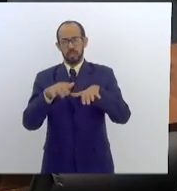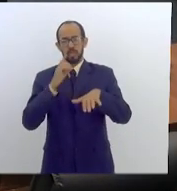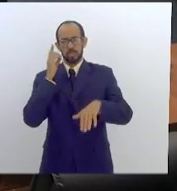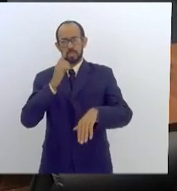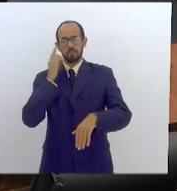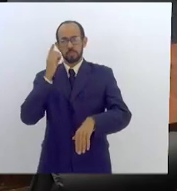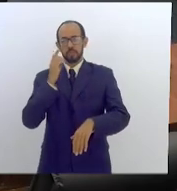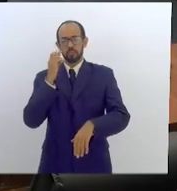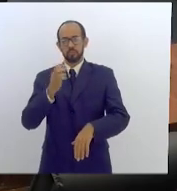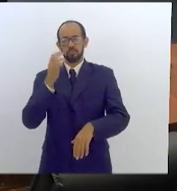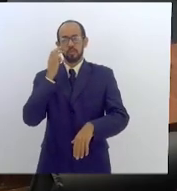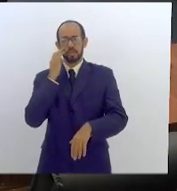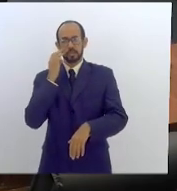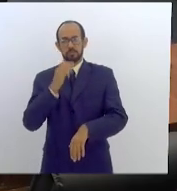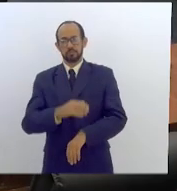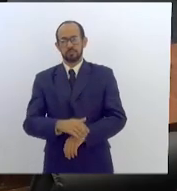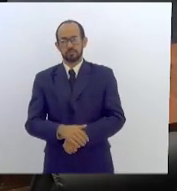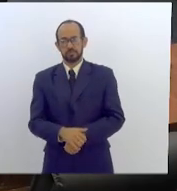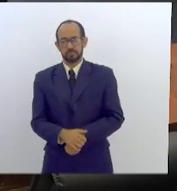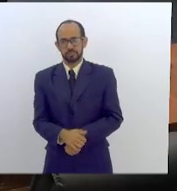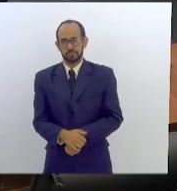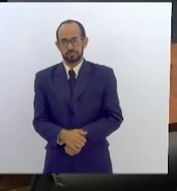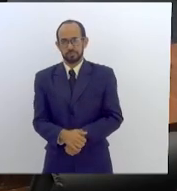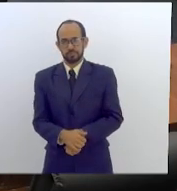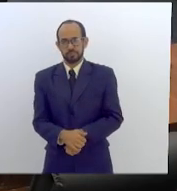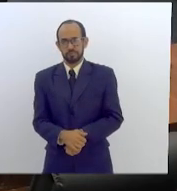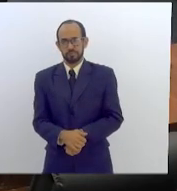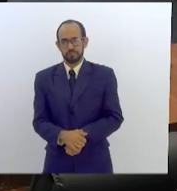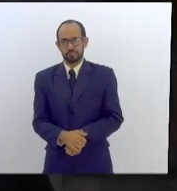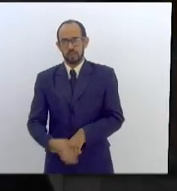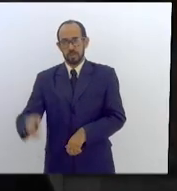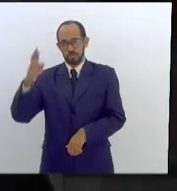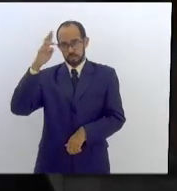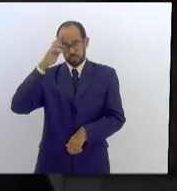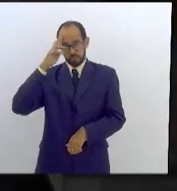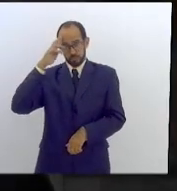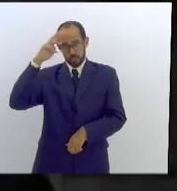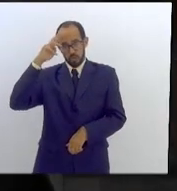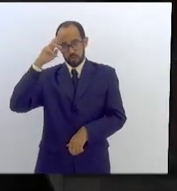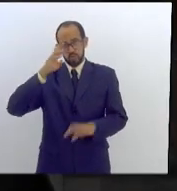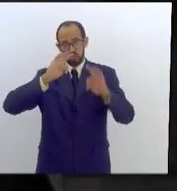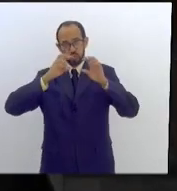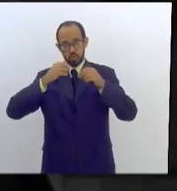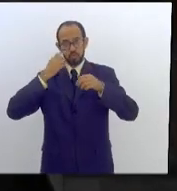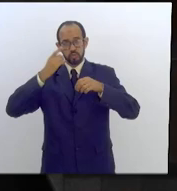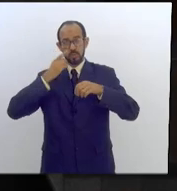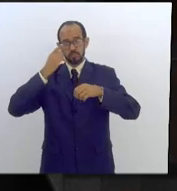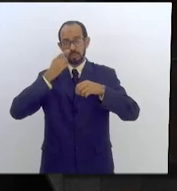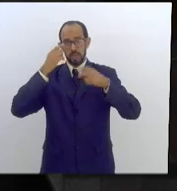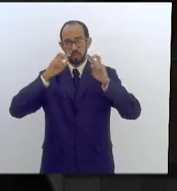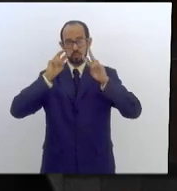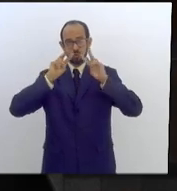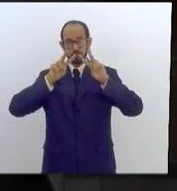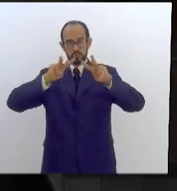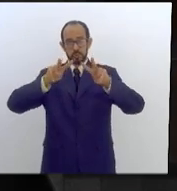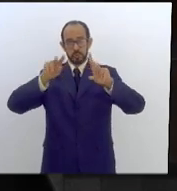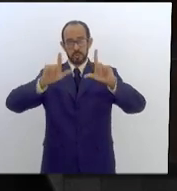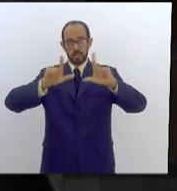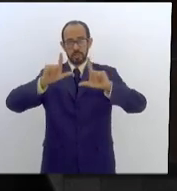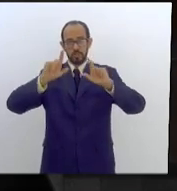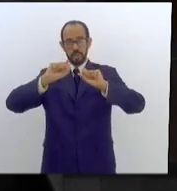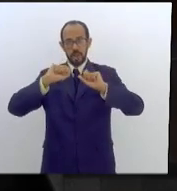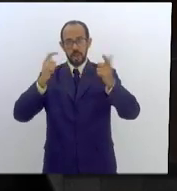waldeck Carneiro senhoras e senhores deputados que nos assistem na TV